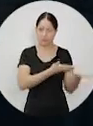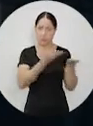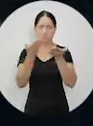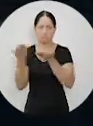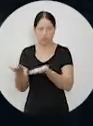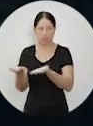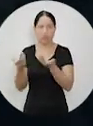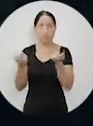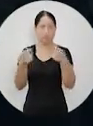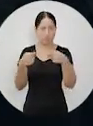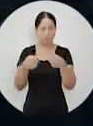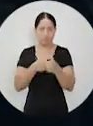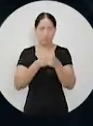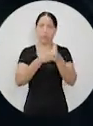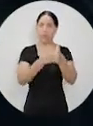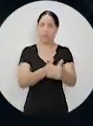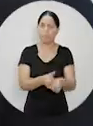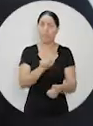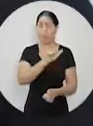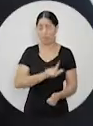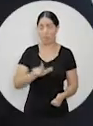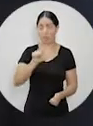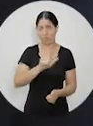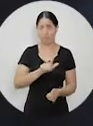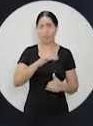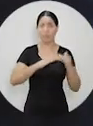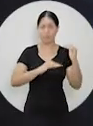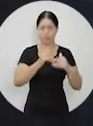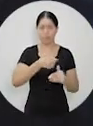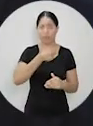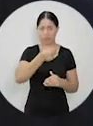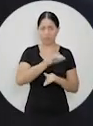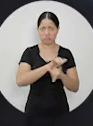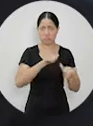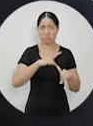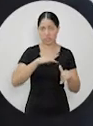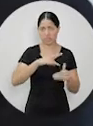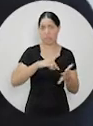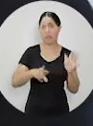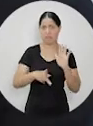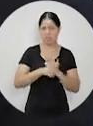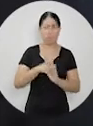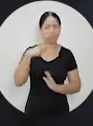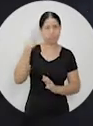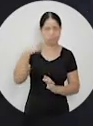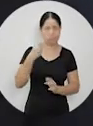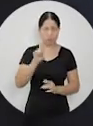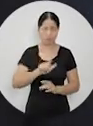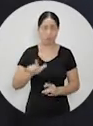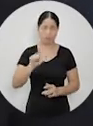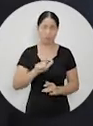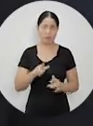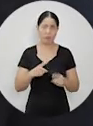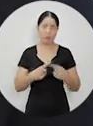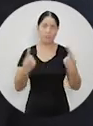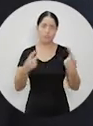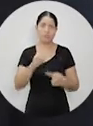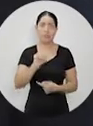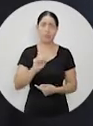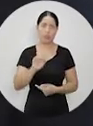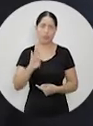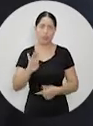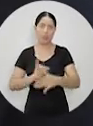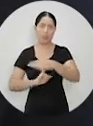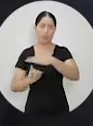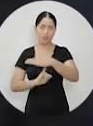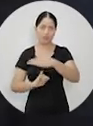essas situações e acompanhar institucionalmente. É claro que o jornalista ele vai ter o seu advogado, vai ter a pessoa que presta serviço para ele, mas a ideia é que a